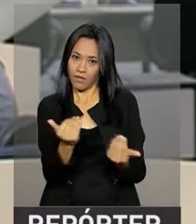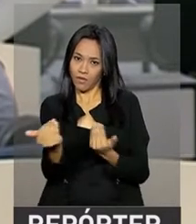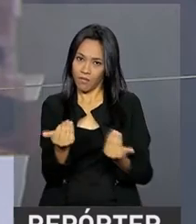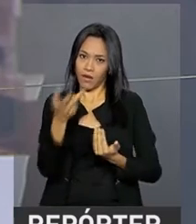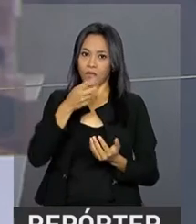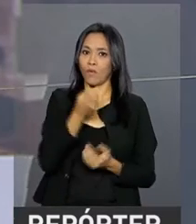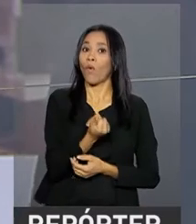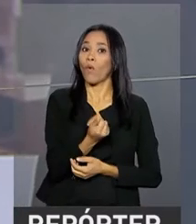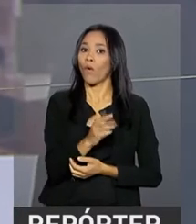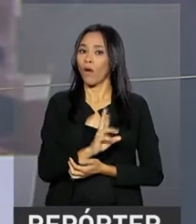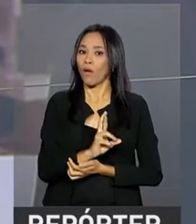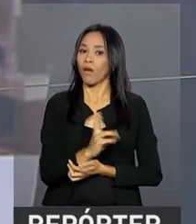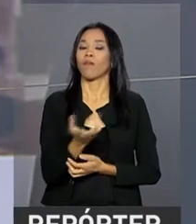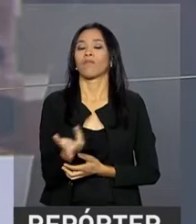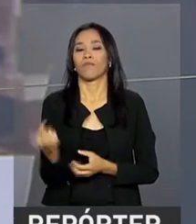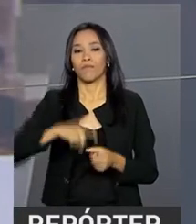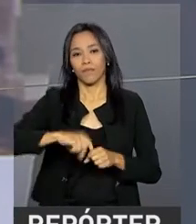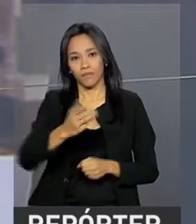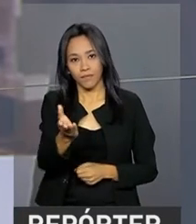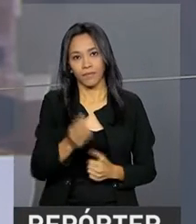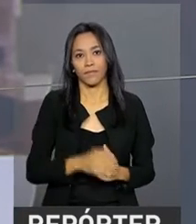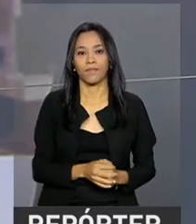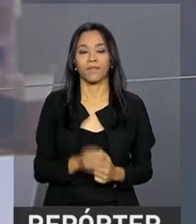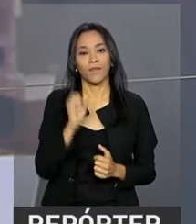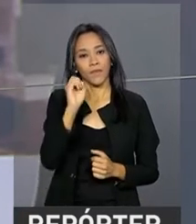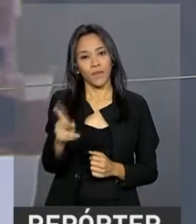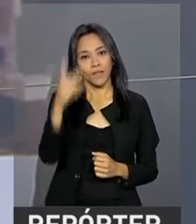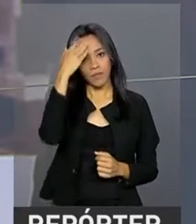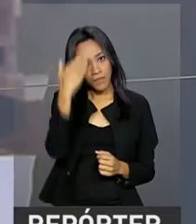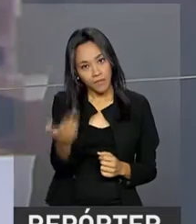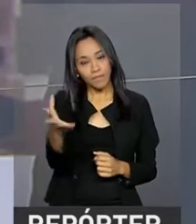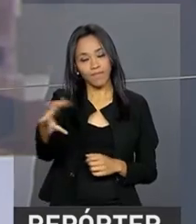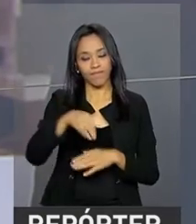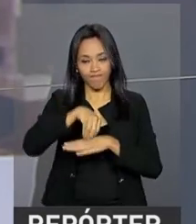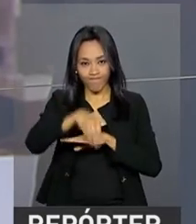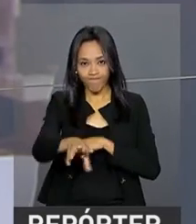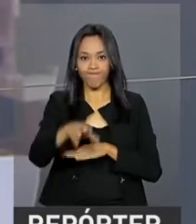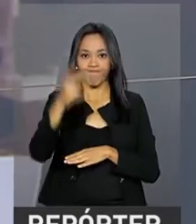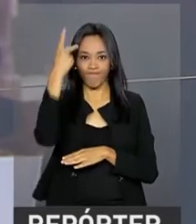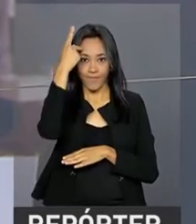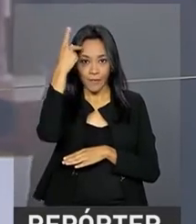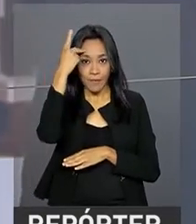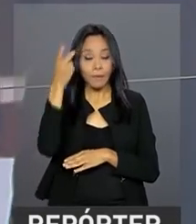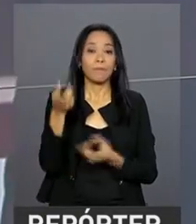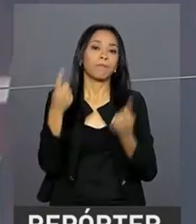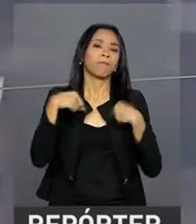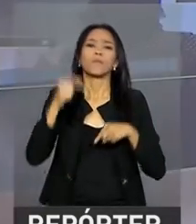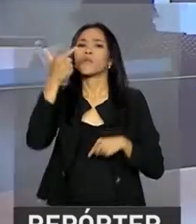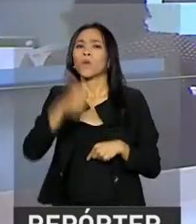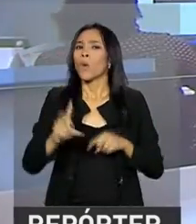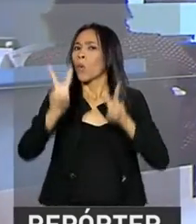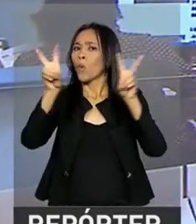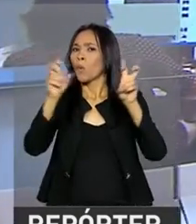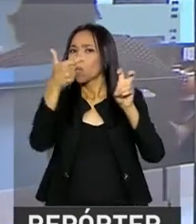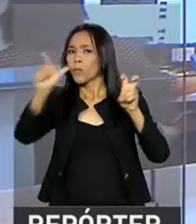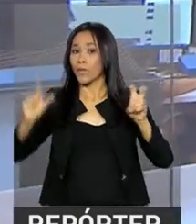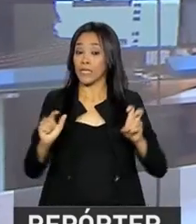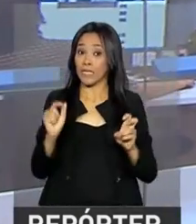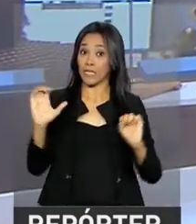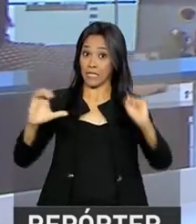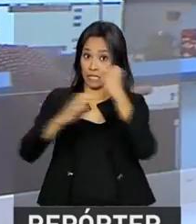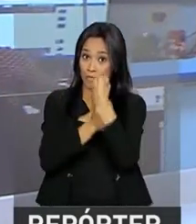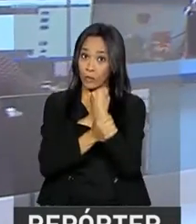Leandro, volto com você aí no estúdio em Brasília. Tá ok, Zé. Obrigado pelas suas informações aí de São Paulo. E olha, vamos falar agora de segurança